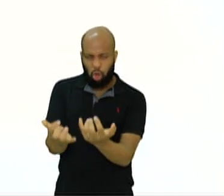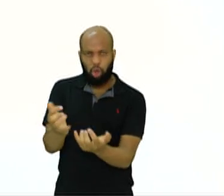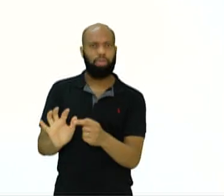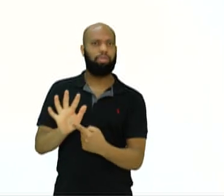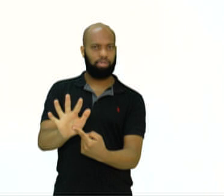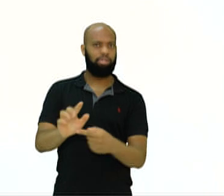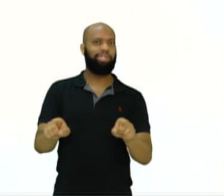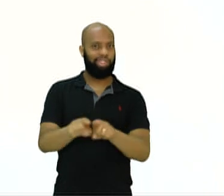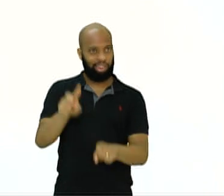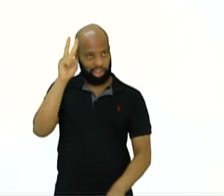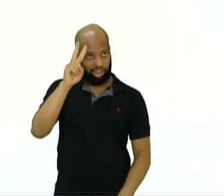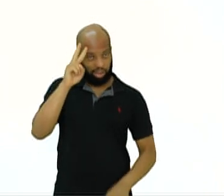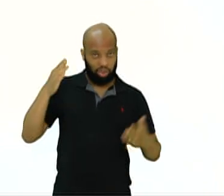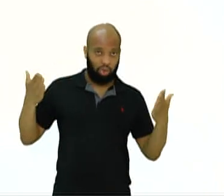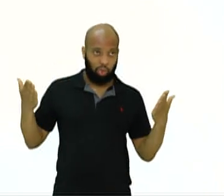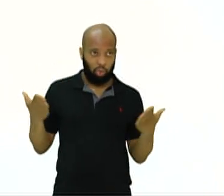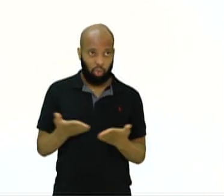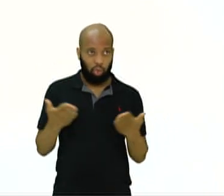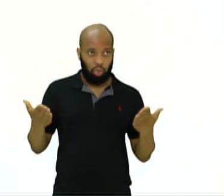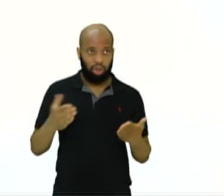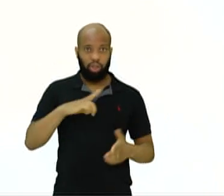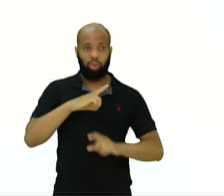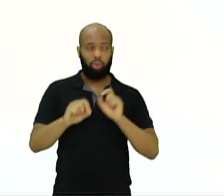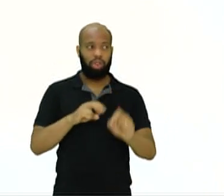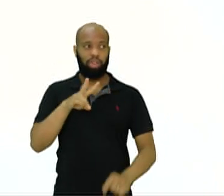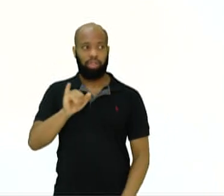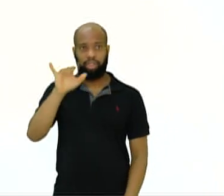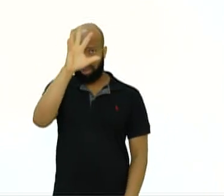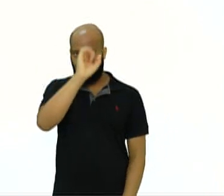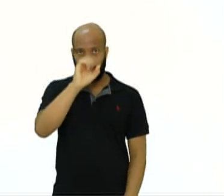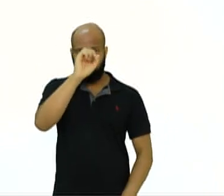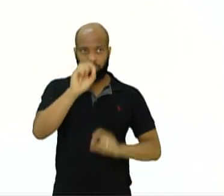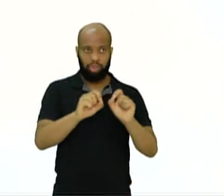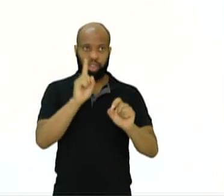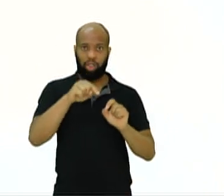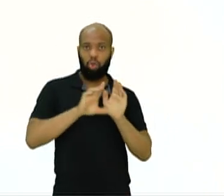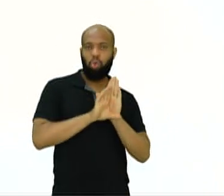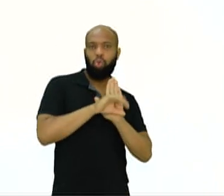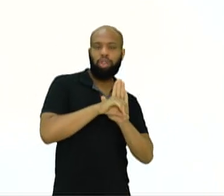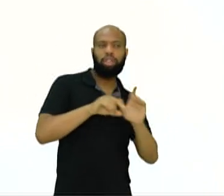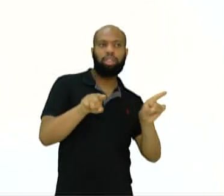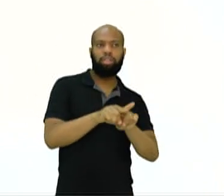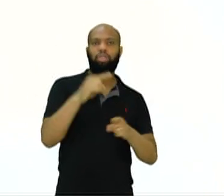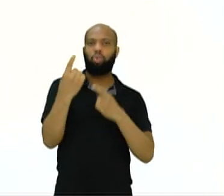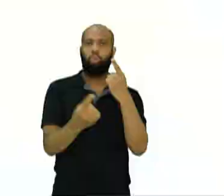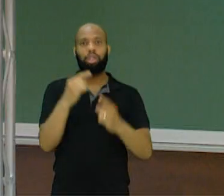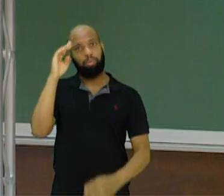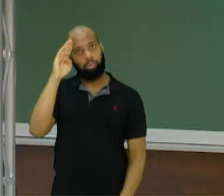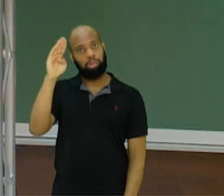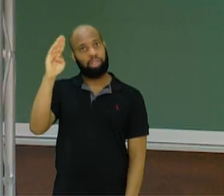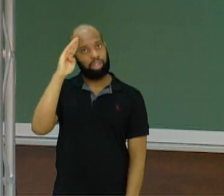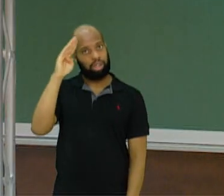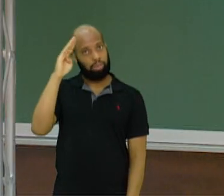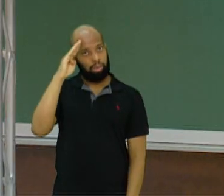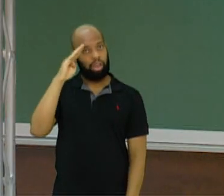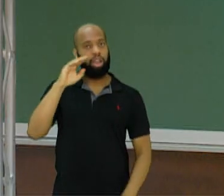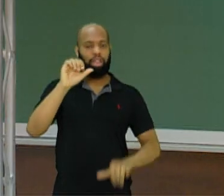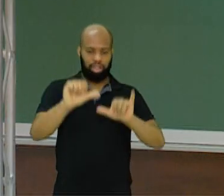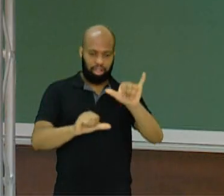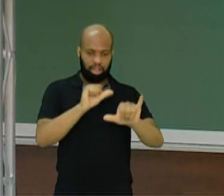para vocês. Na aula de hoje, nós vamos aprender os conceitos e quais as principais reações